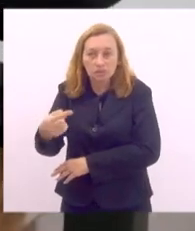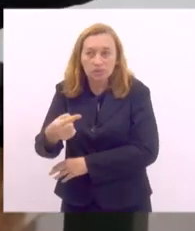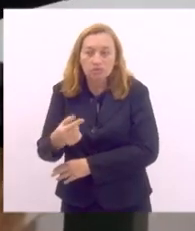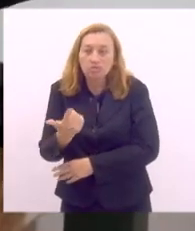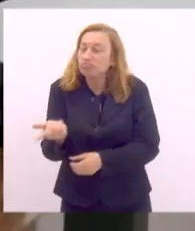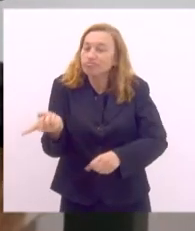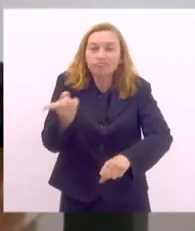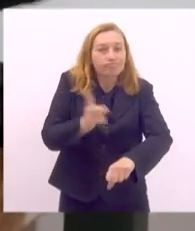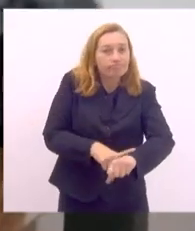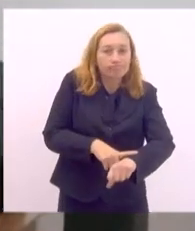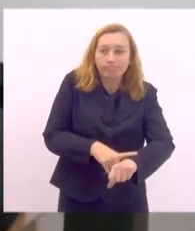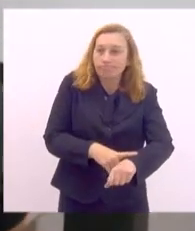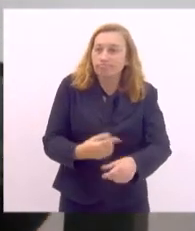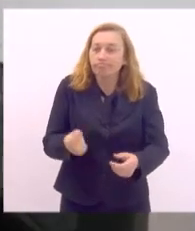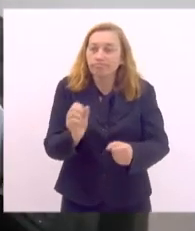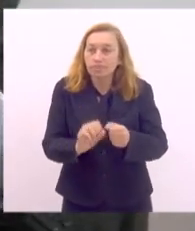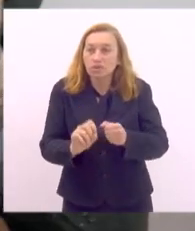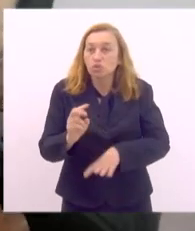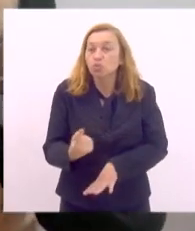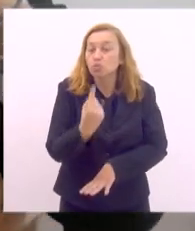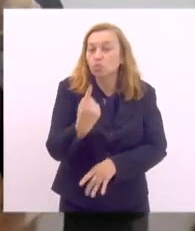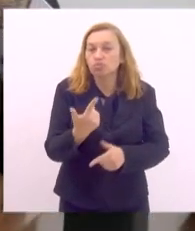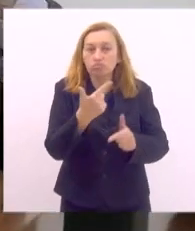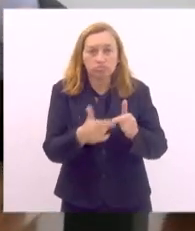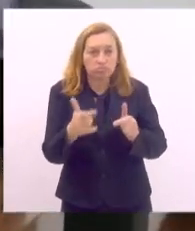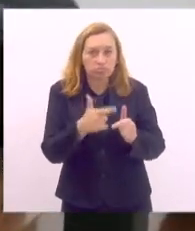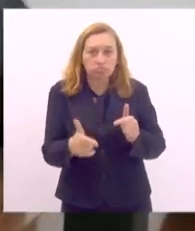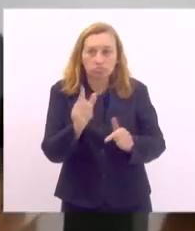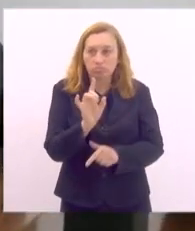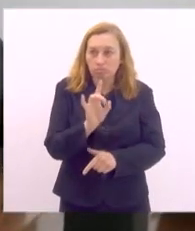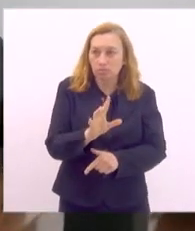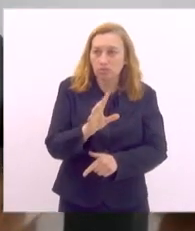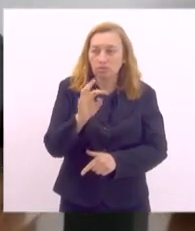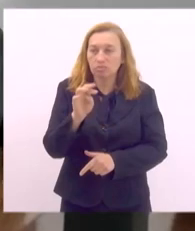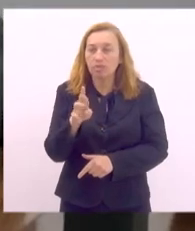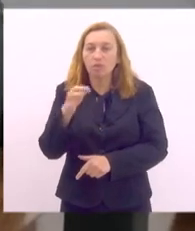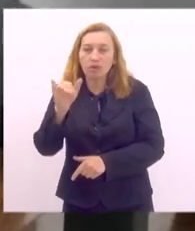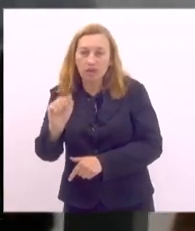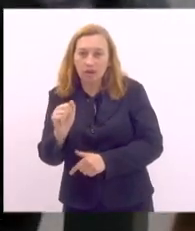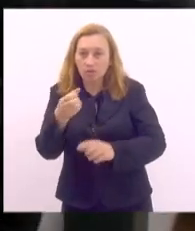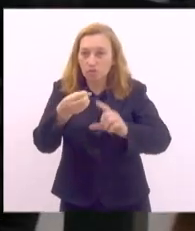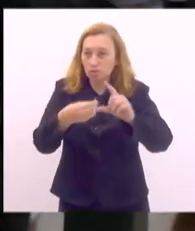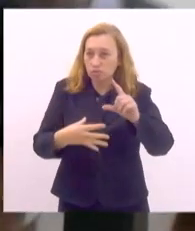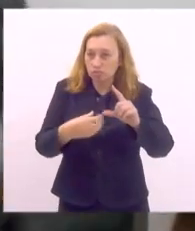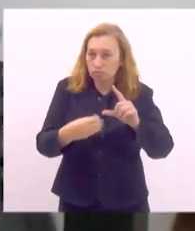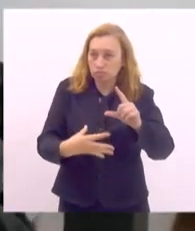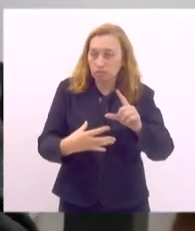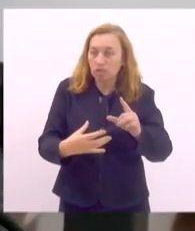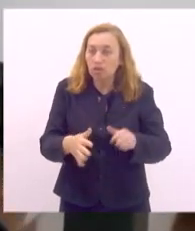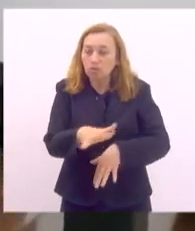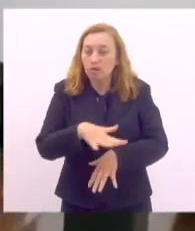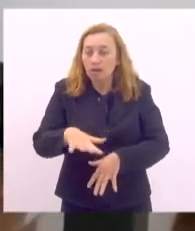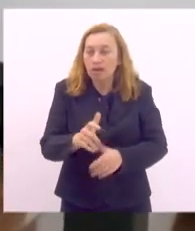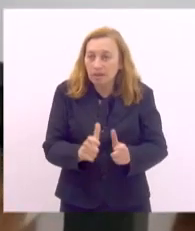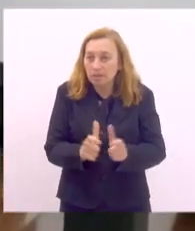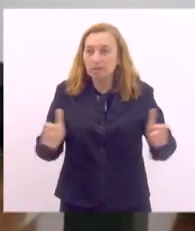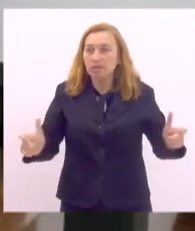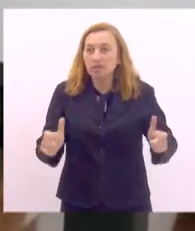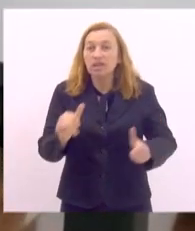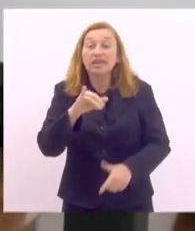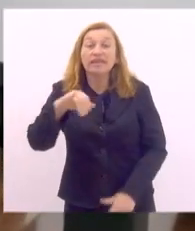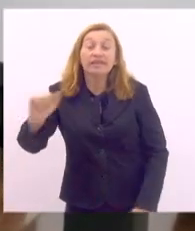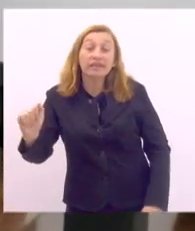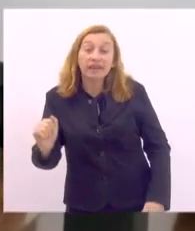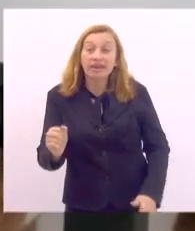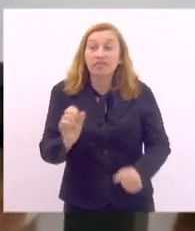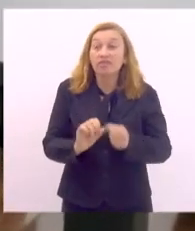tempo de fazer. Então, o único problema é que o memorial descritivo era de uma área maior. Então, o que o INEA sugeriu e